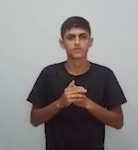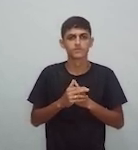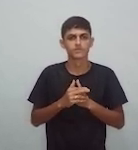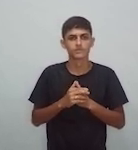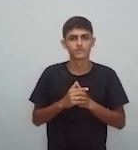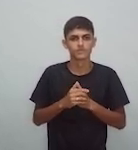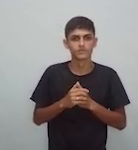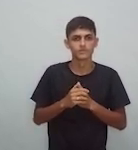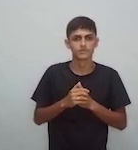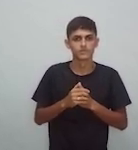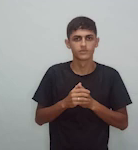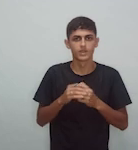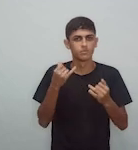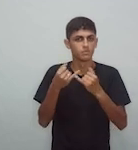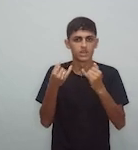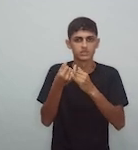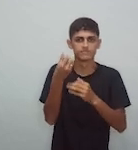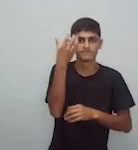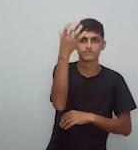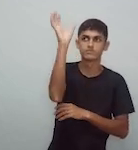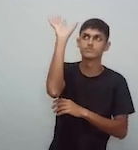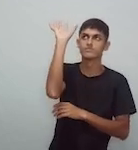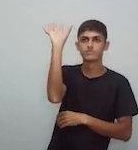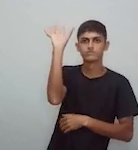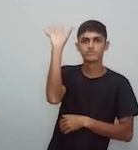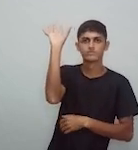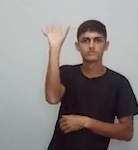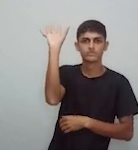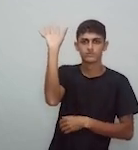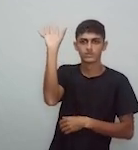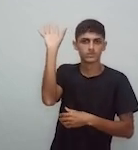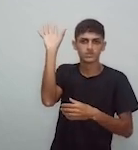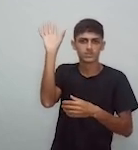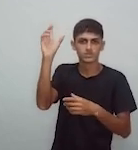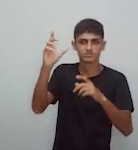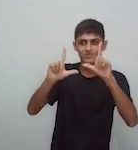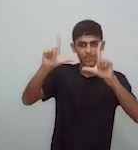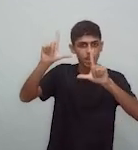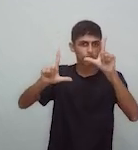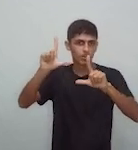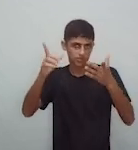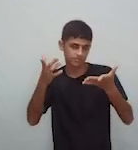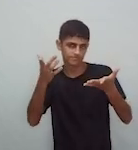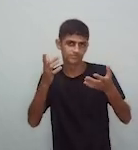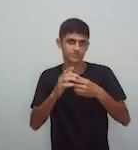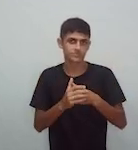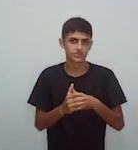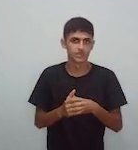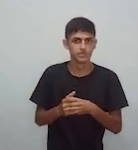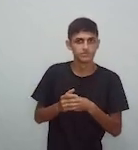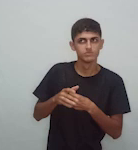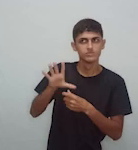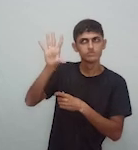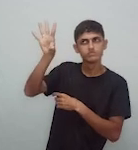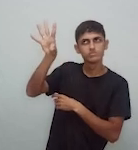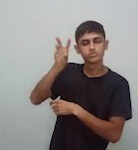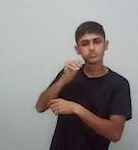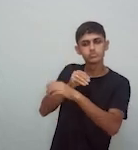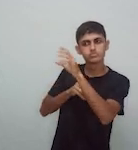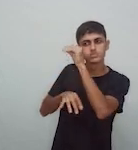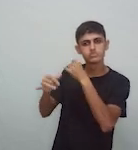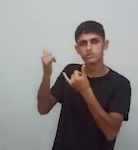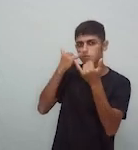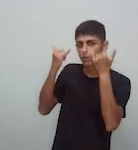o axônio é como se fosse uma antena parabólica da célula. Então, ele vai receber essa informação. Ele vai receber esse impulso